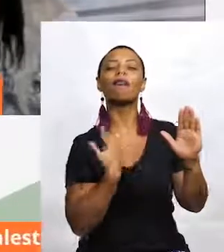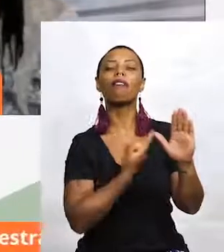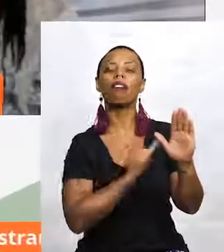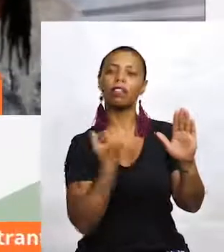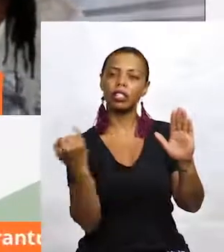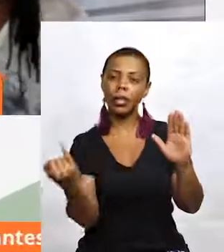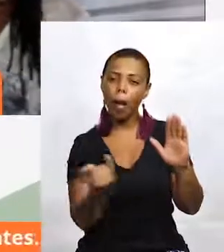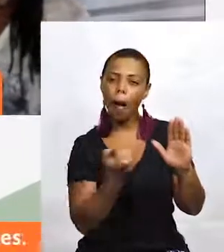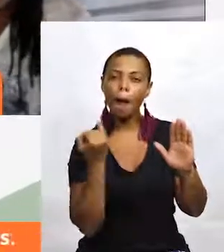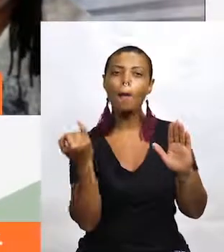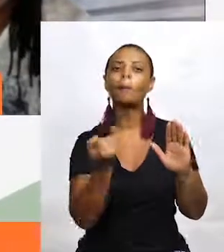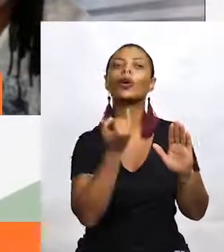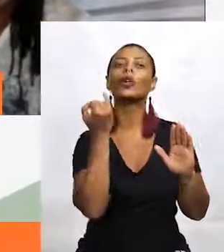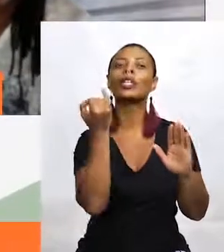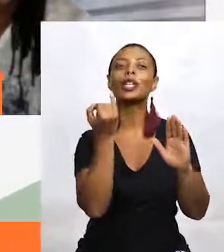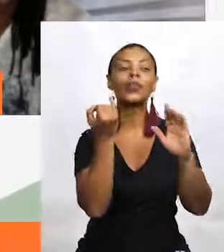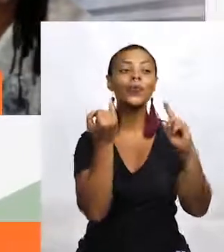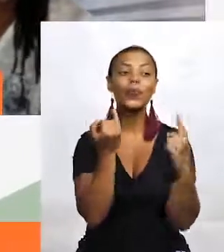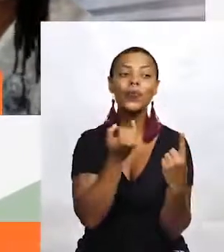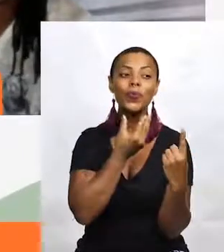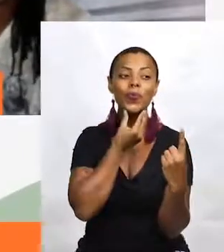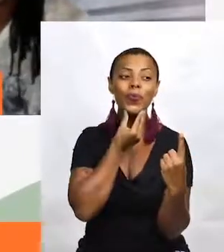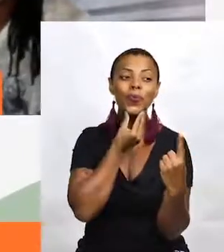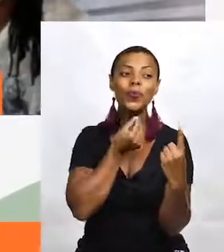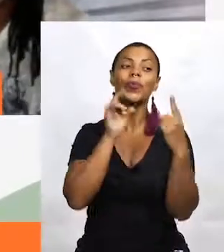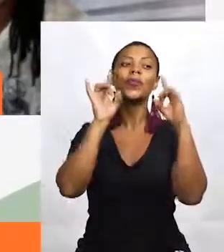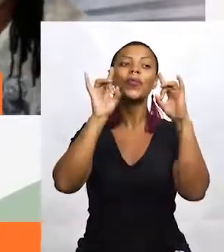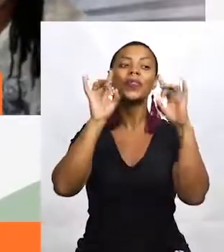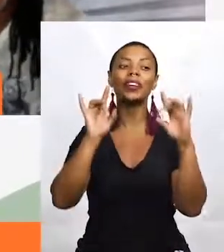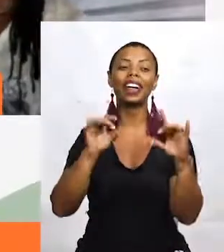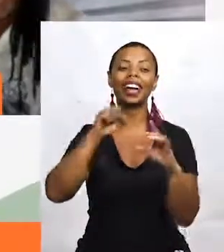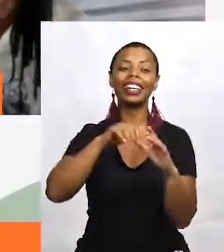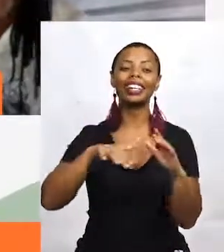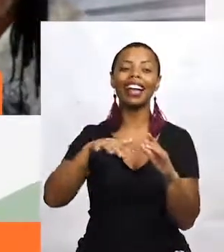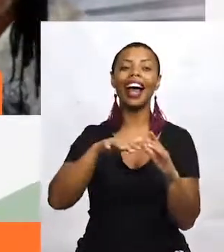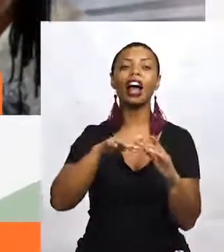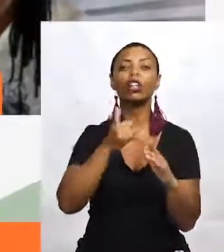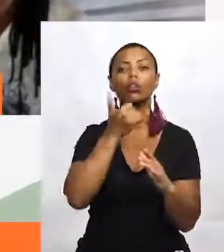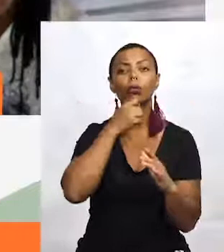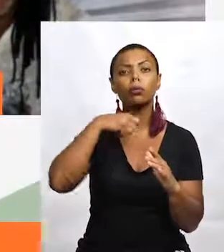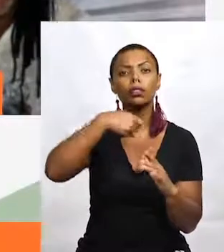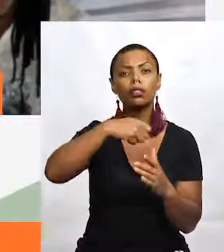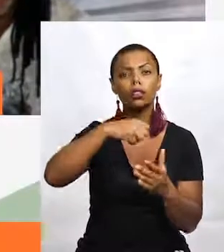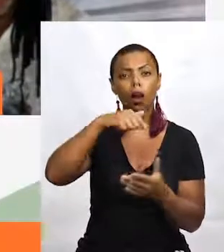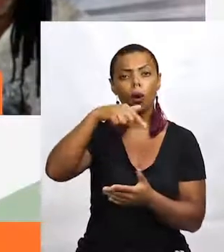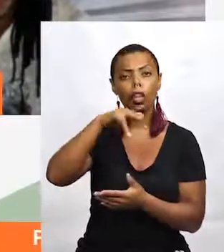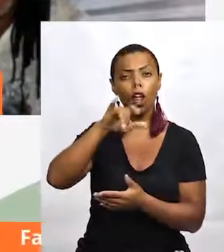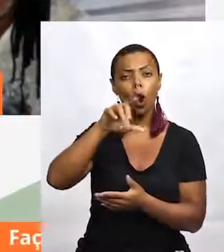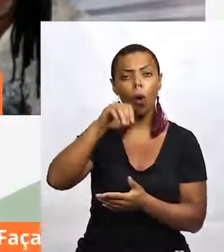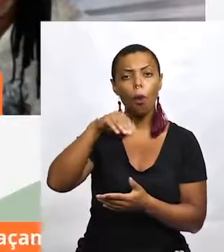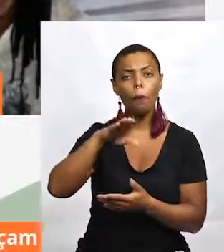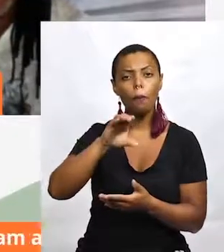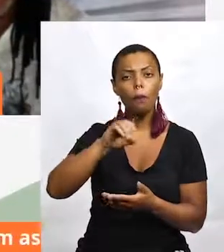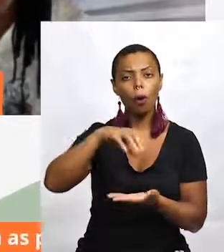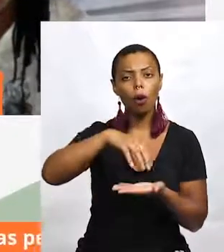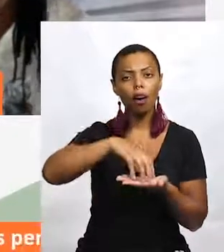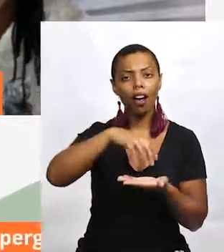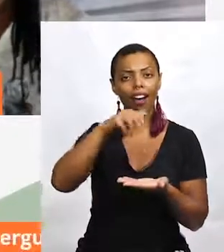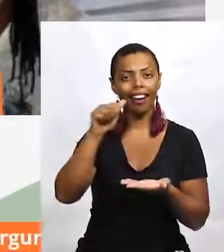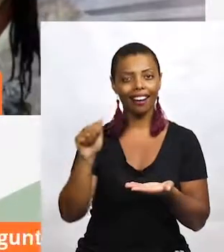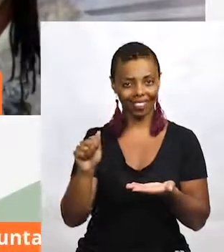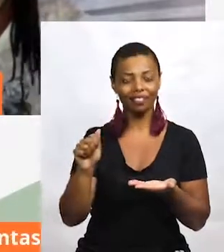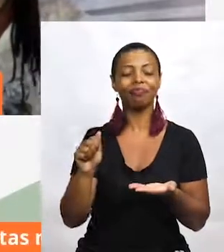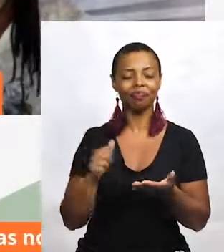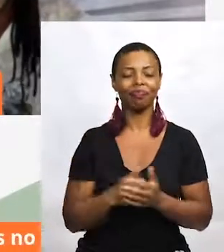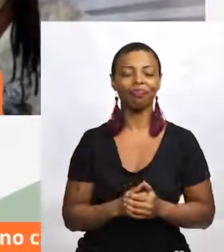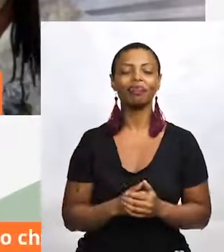ter um bendito fruto aqui no meio desse quilombo também. Pode falar, o teu momento brilha.